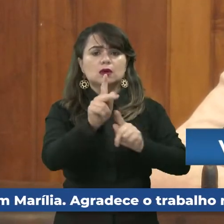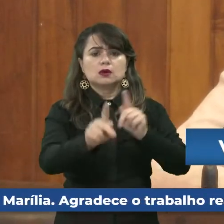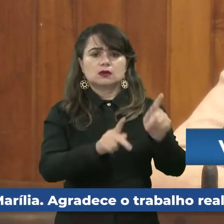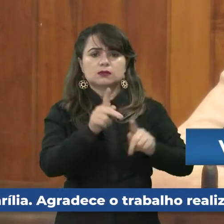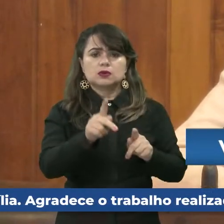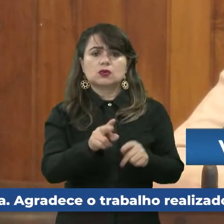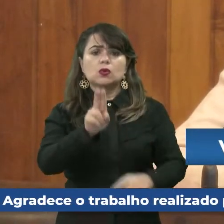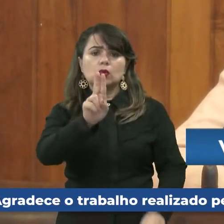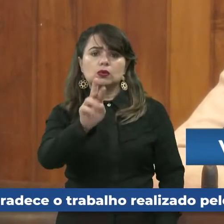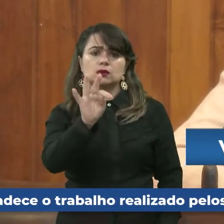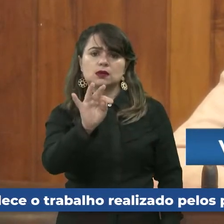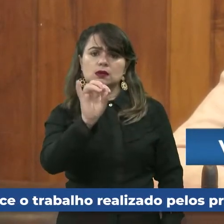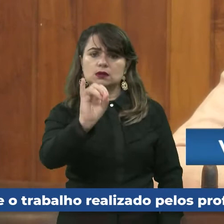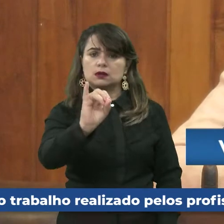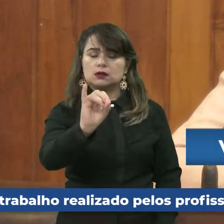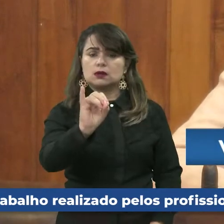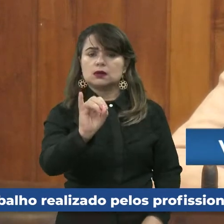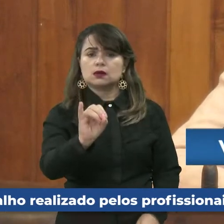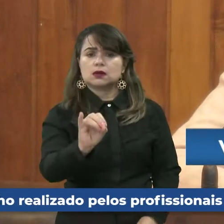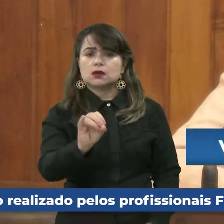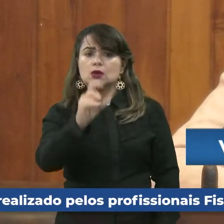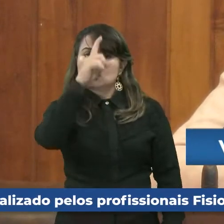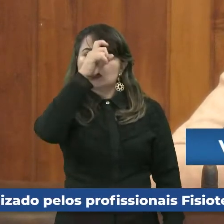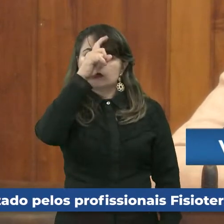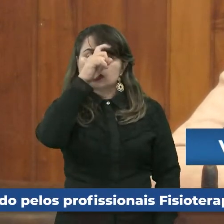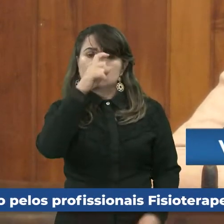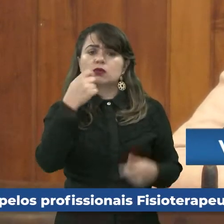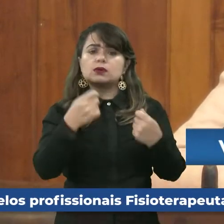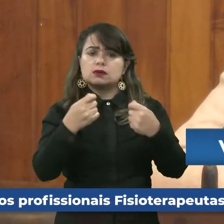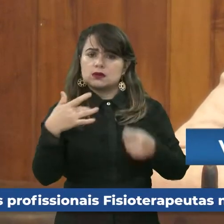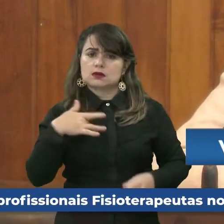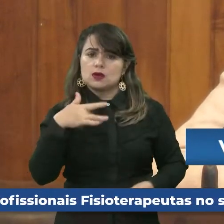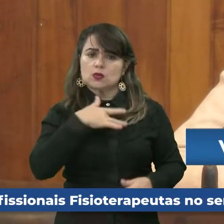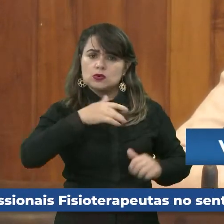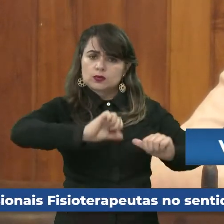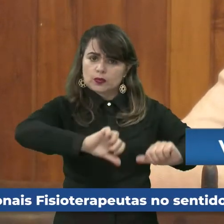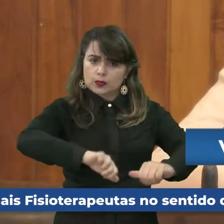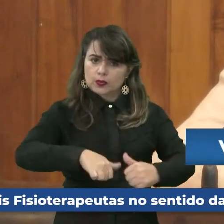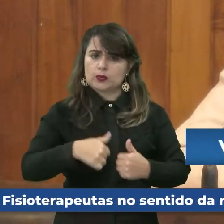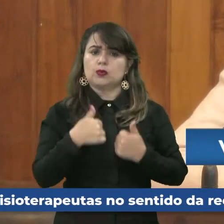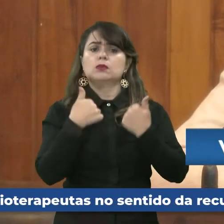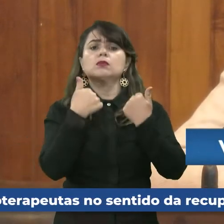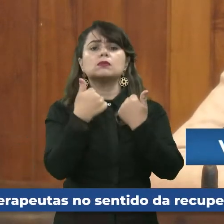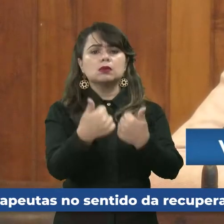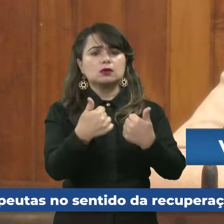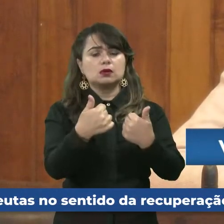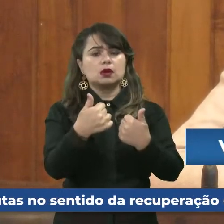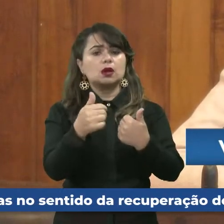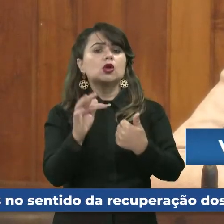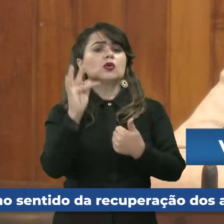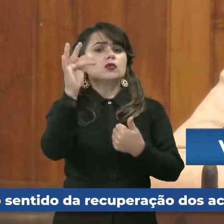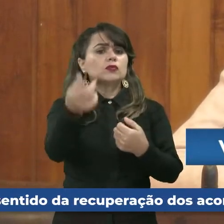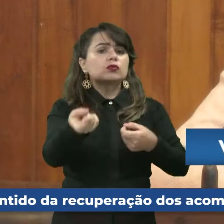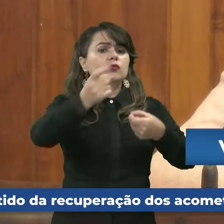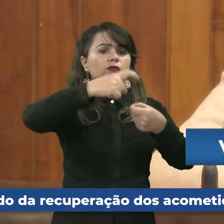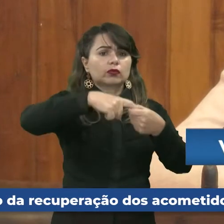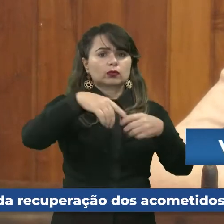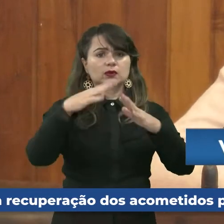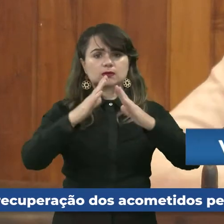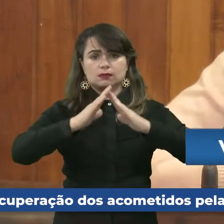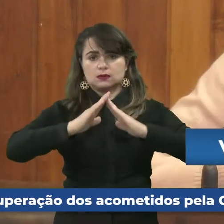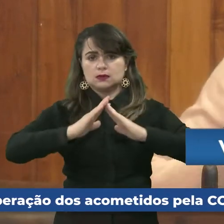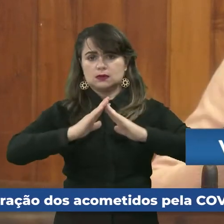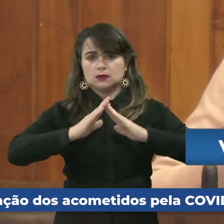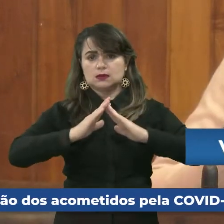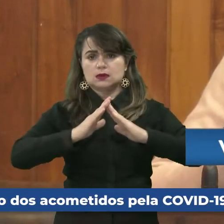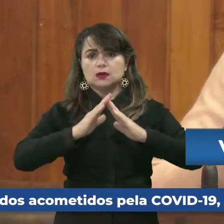UTI, que está no leito lá, venha ser recuperada e venha voltar para casa, que é aquilo que os familiares pedem. Então, nós, no